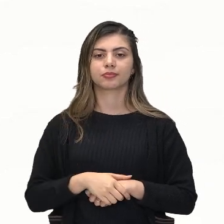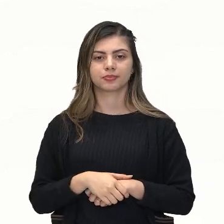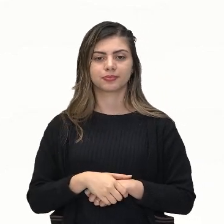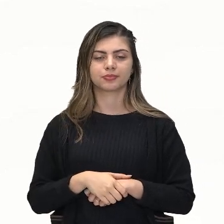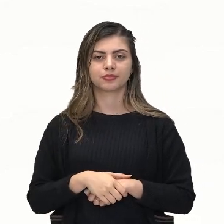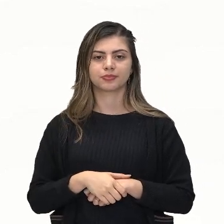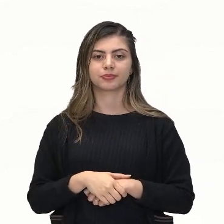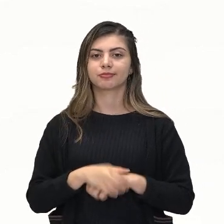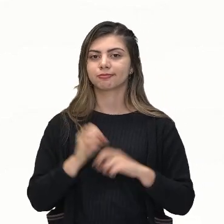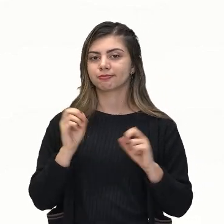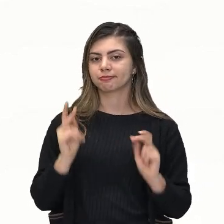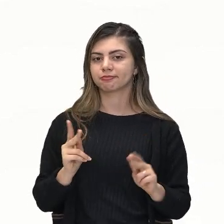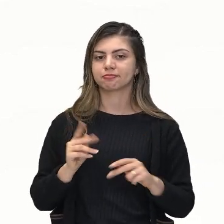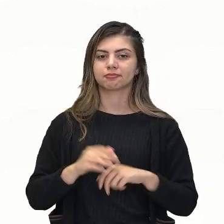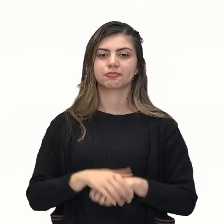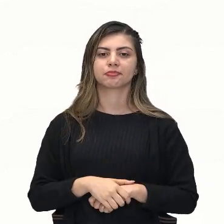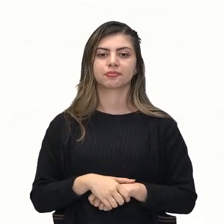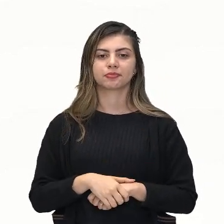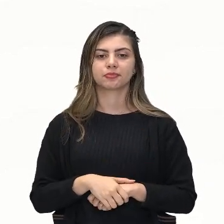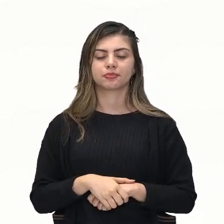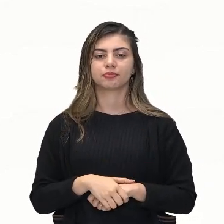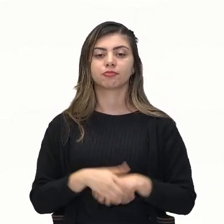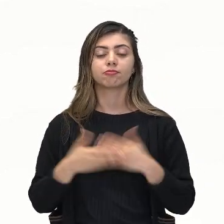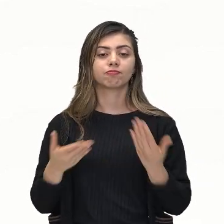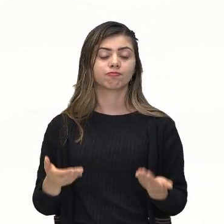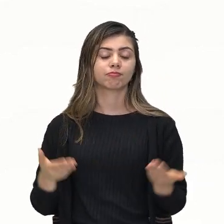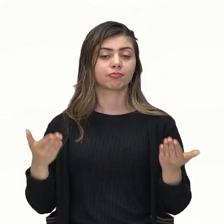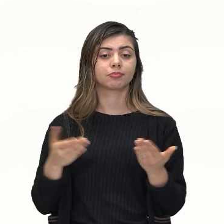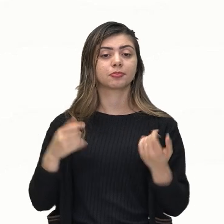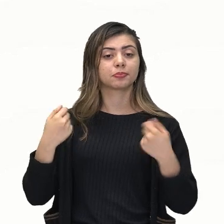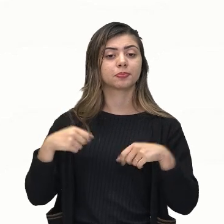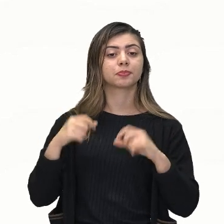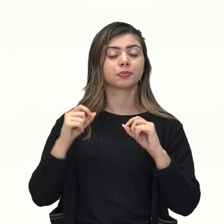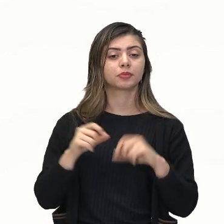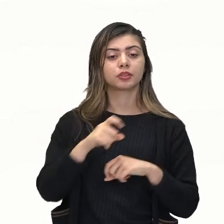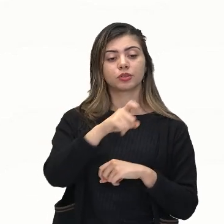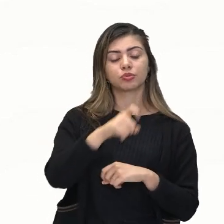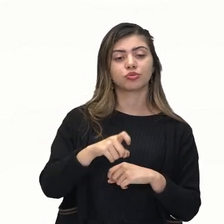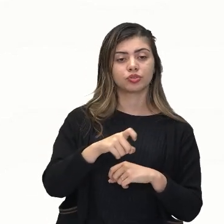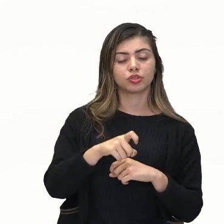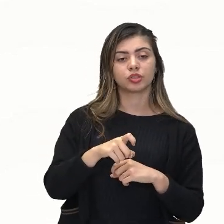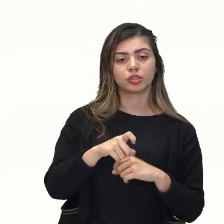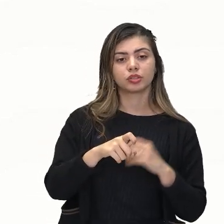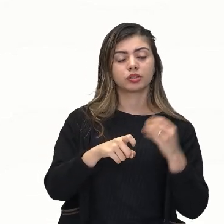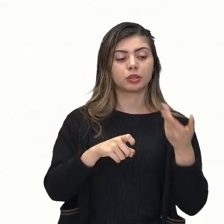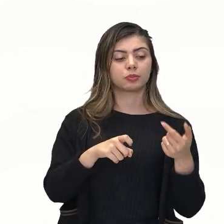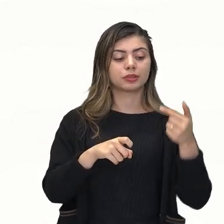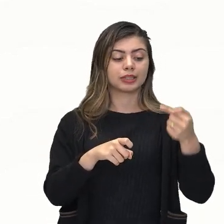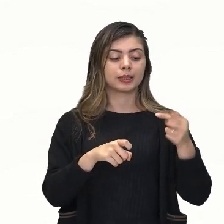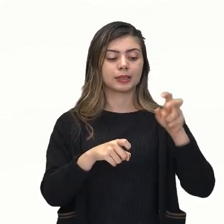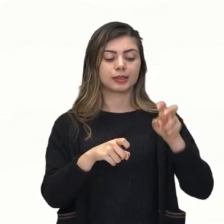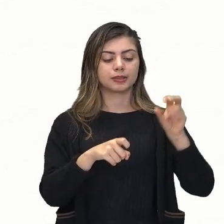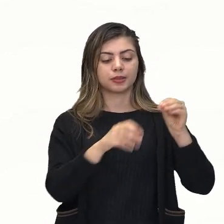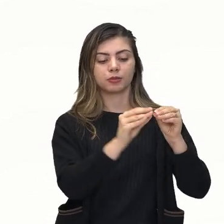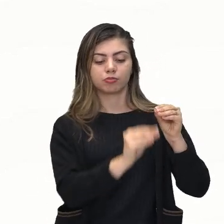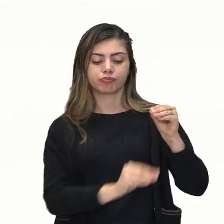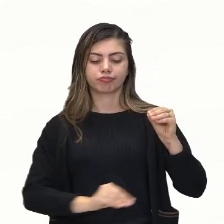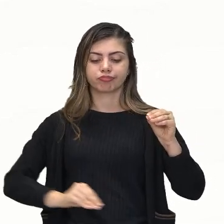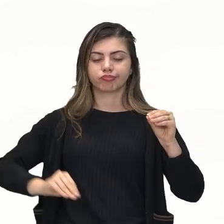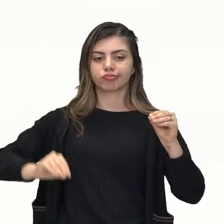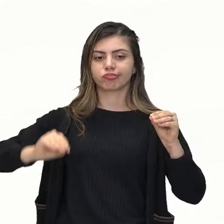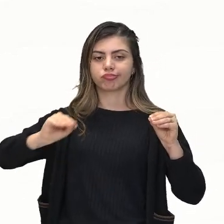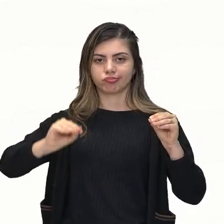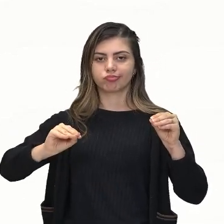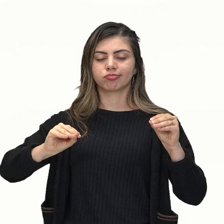225. Ok? E agora eu preciso deixar meu x sozinho. Então, o 75 que está